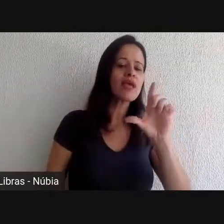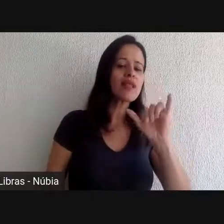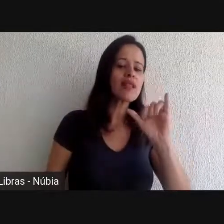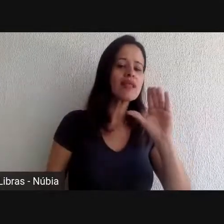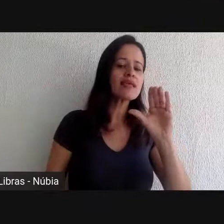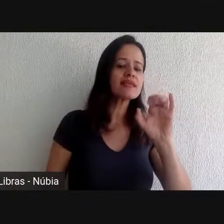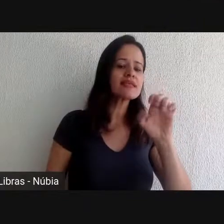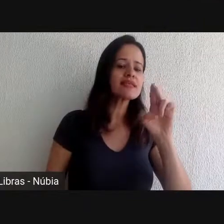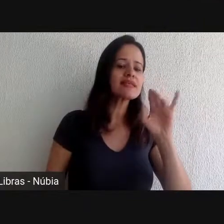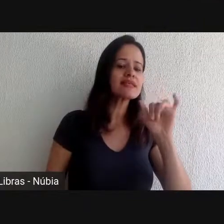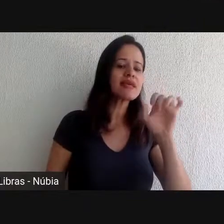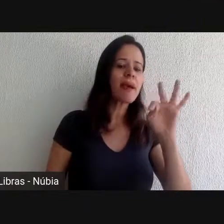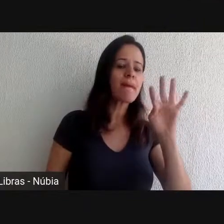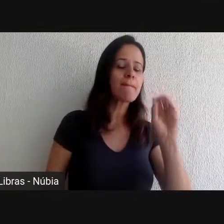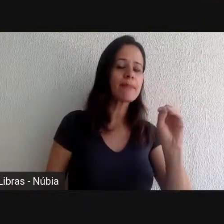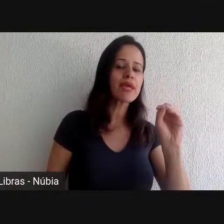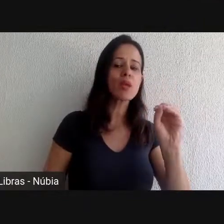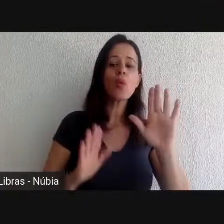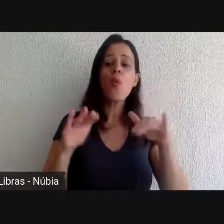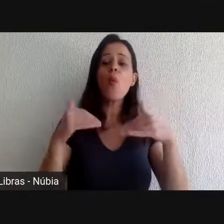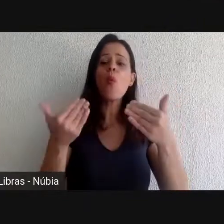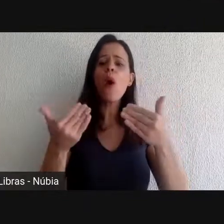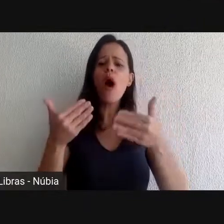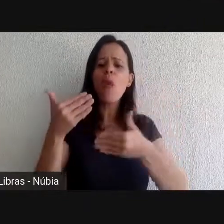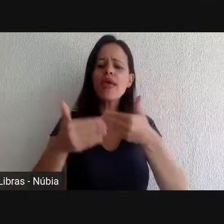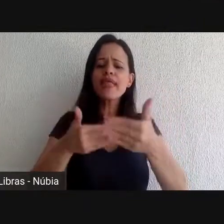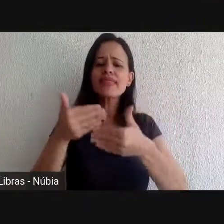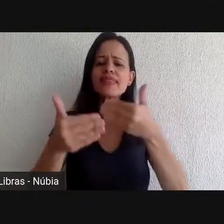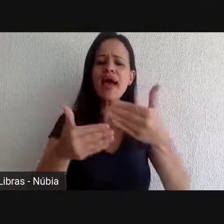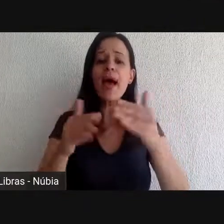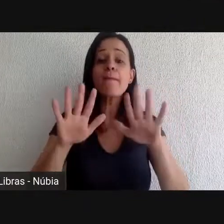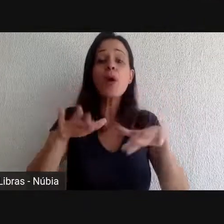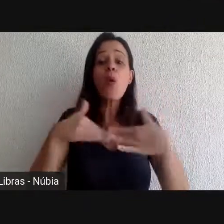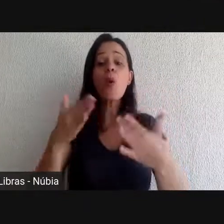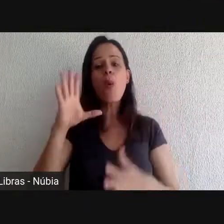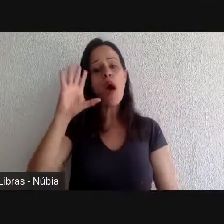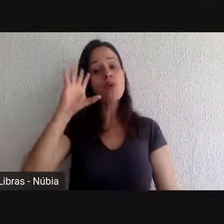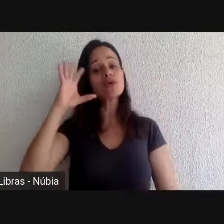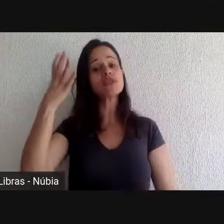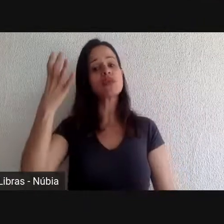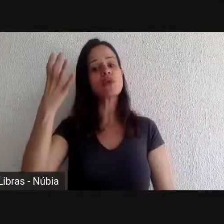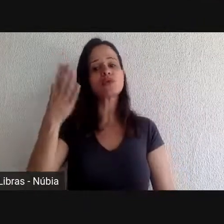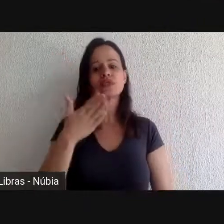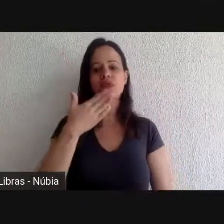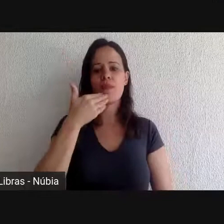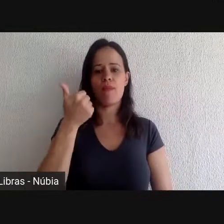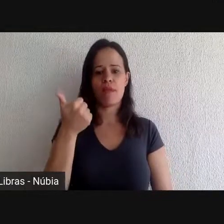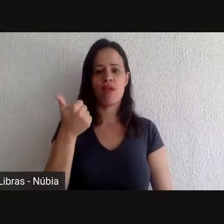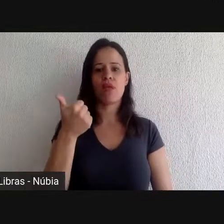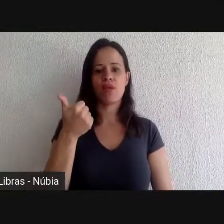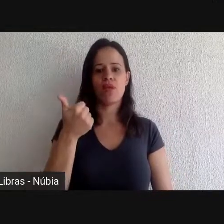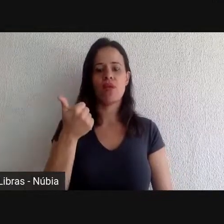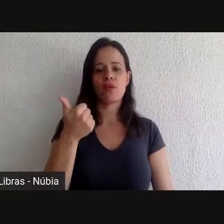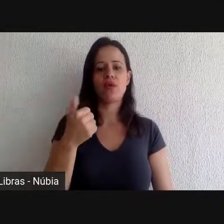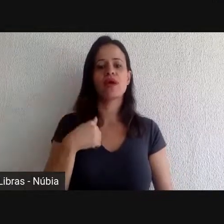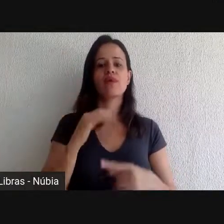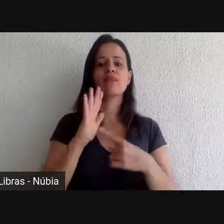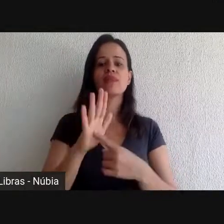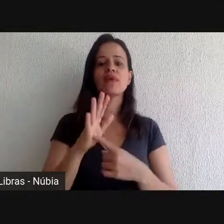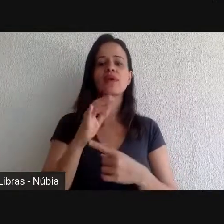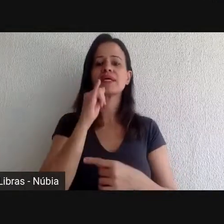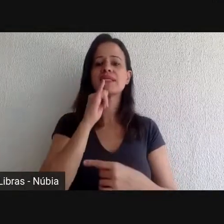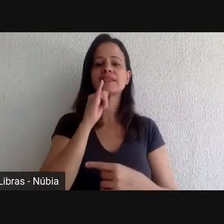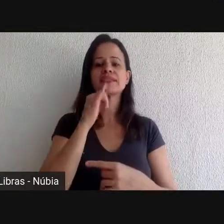etapas, para deixar de, por vezes, propor soluções, o que eu chamo de soluções mágicas. E aí eu vou citar alguns exemplos. Por vezes